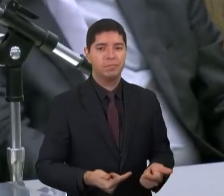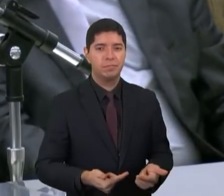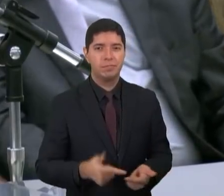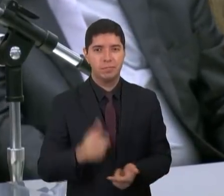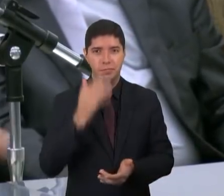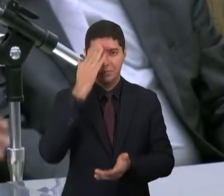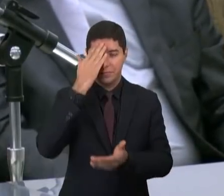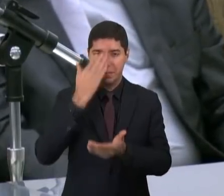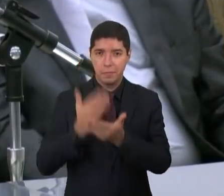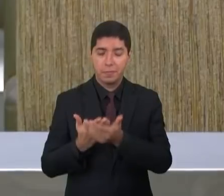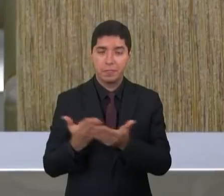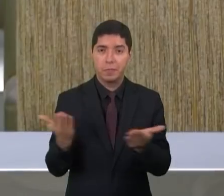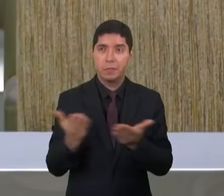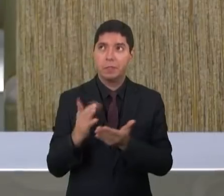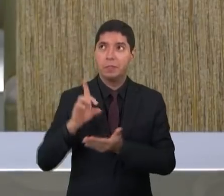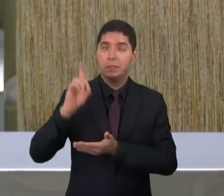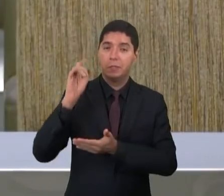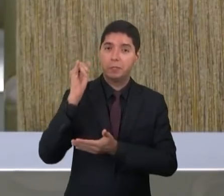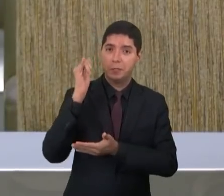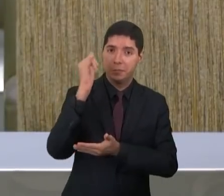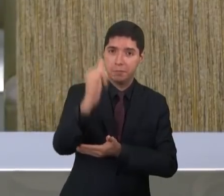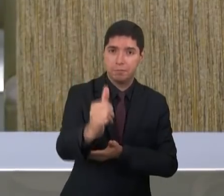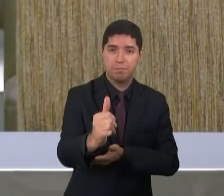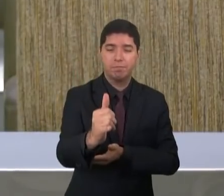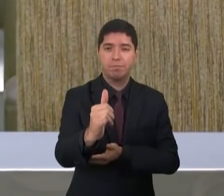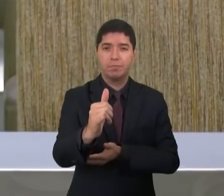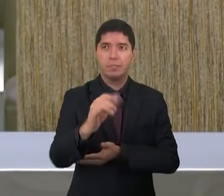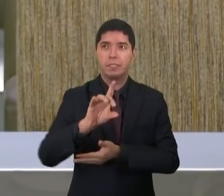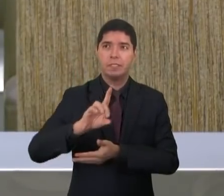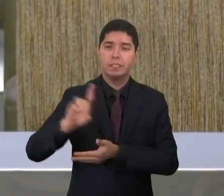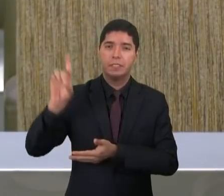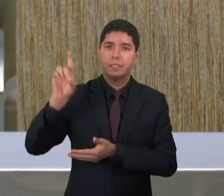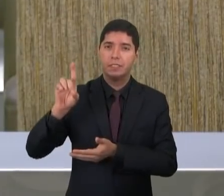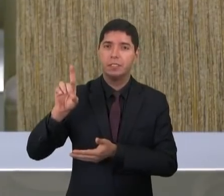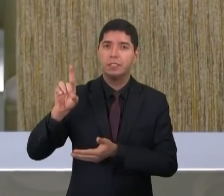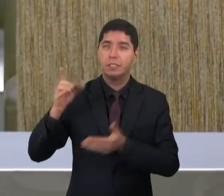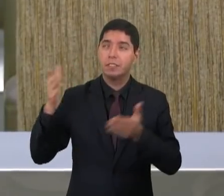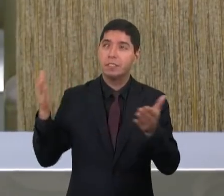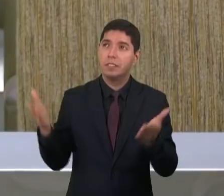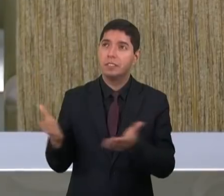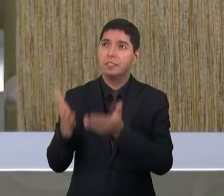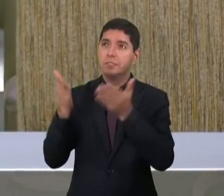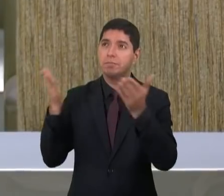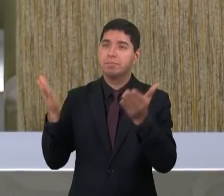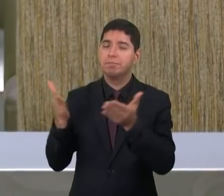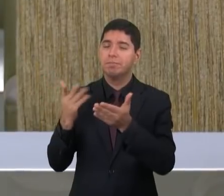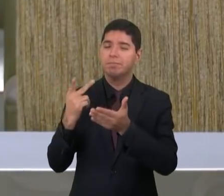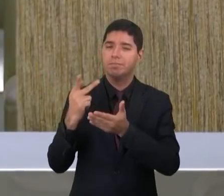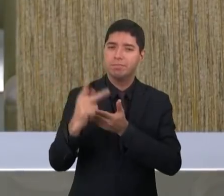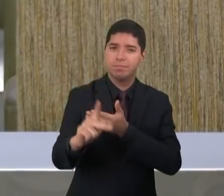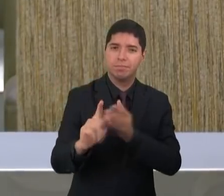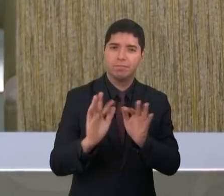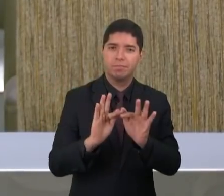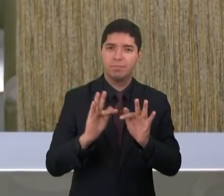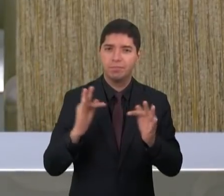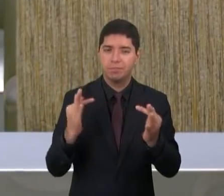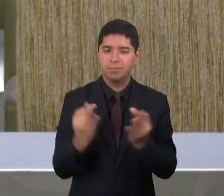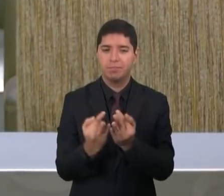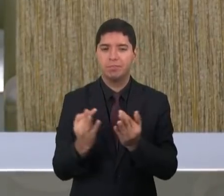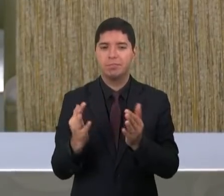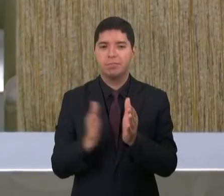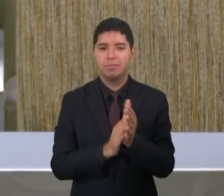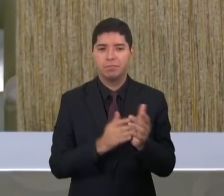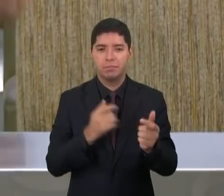esta palavra nesta noite, porque Deus exaltará a tua família.